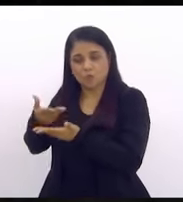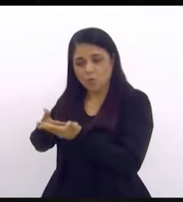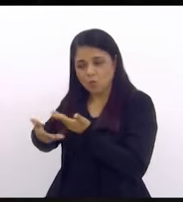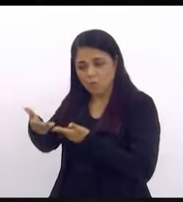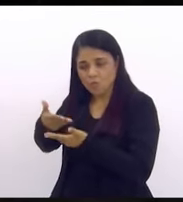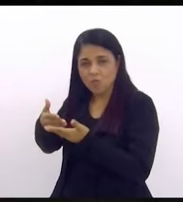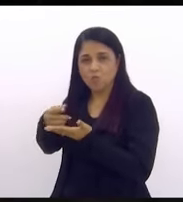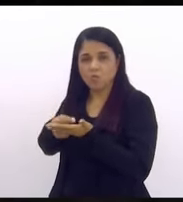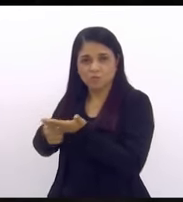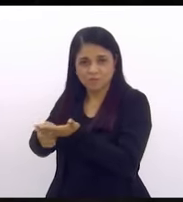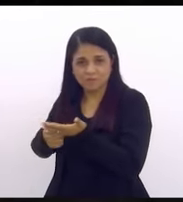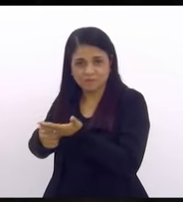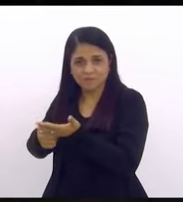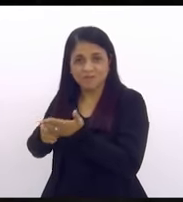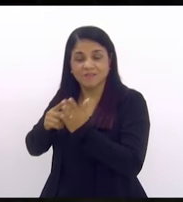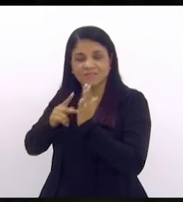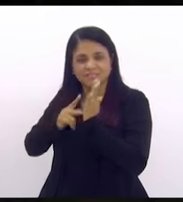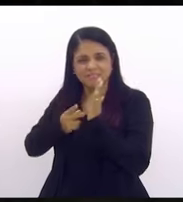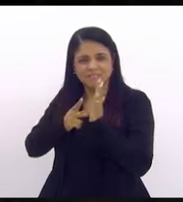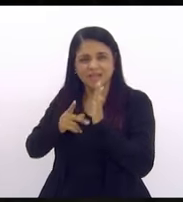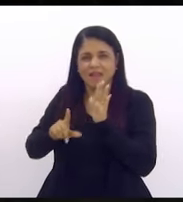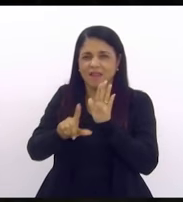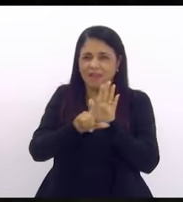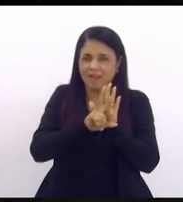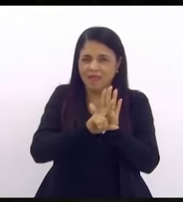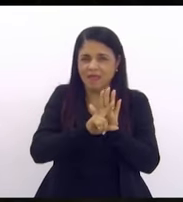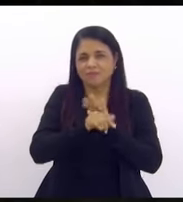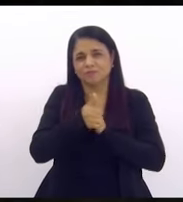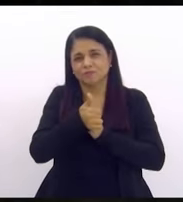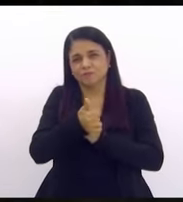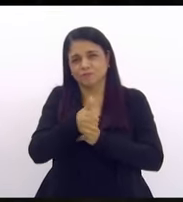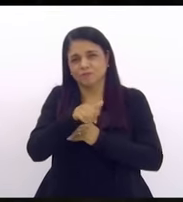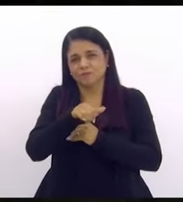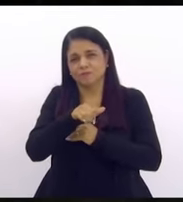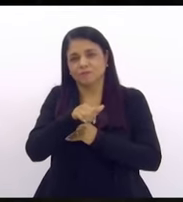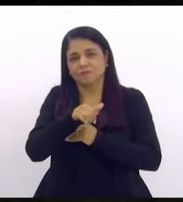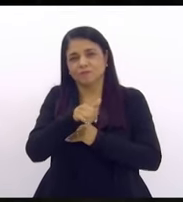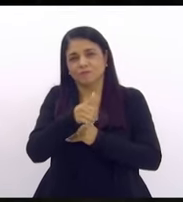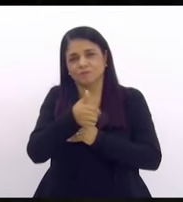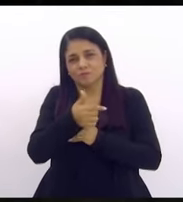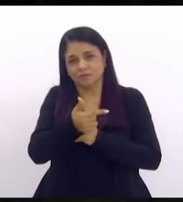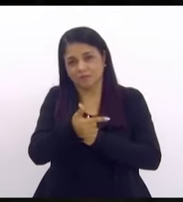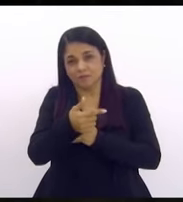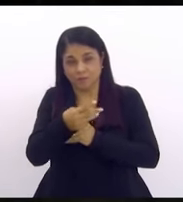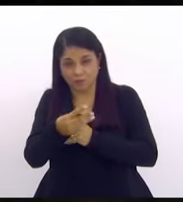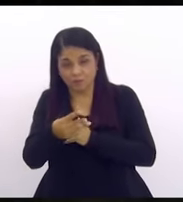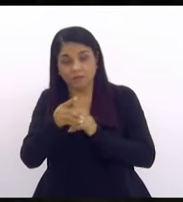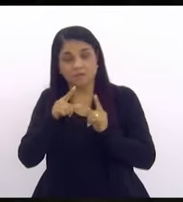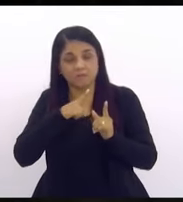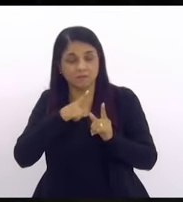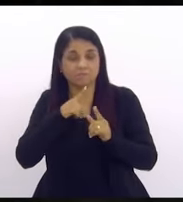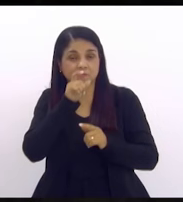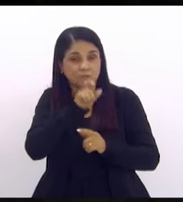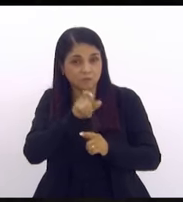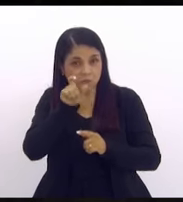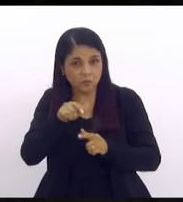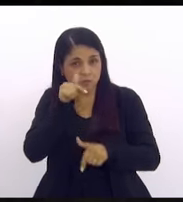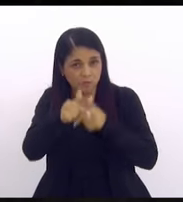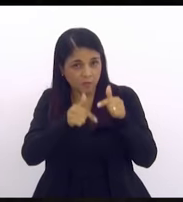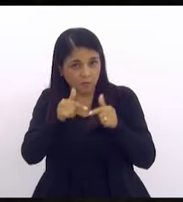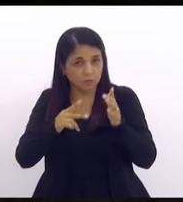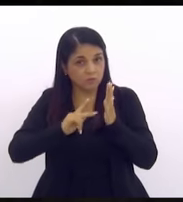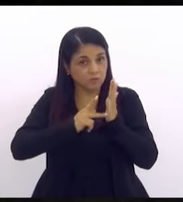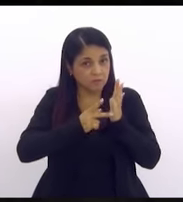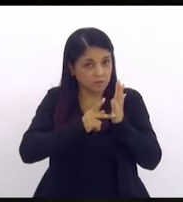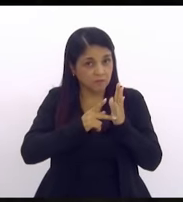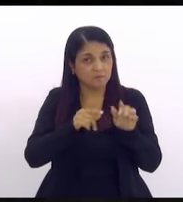sindicalizados aquela primeira lei de 32 e tal era para aqueles que eram sindicalizados e eh esse então